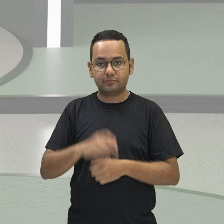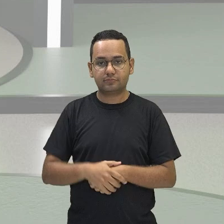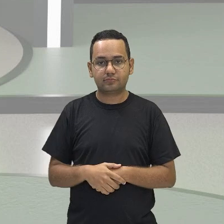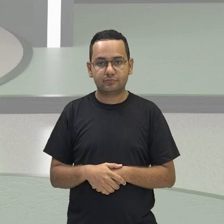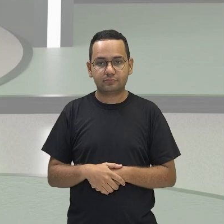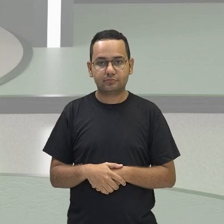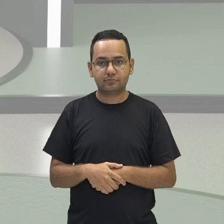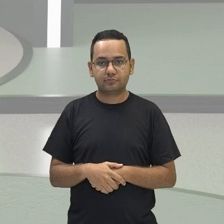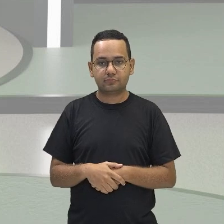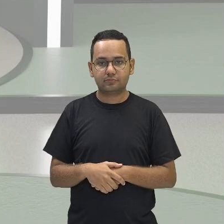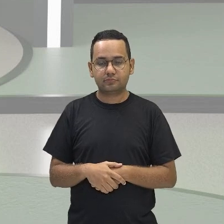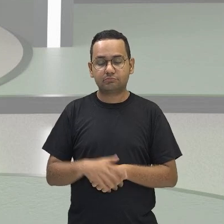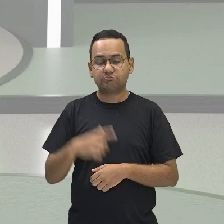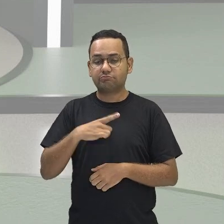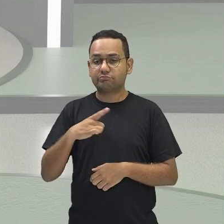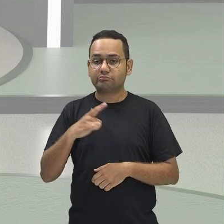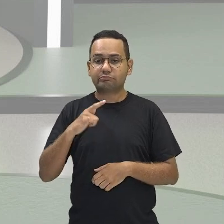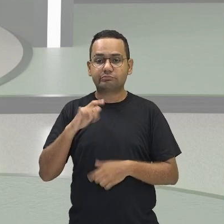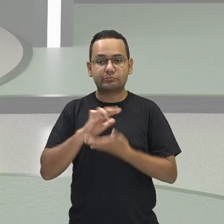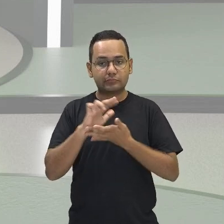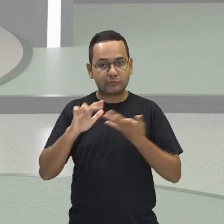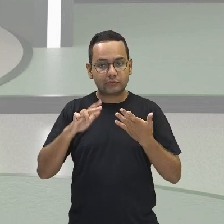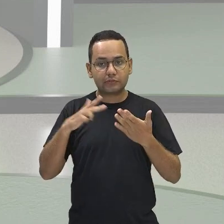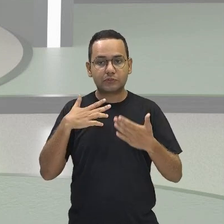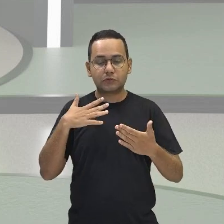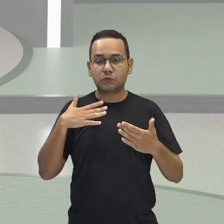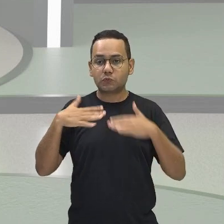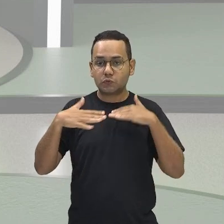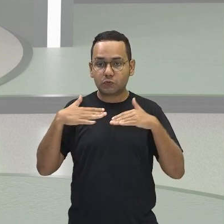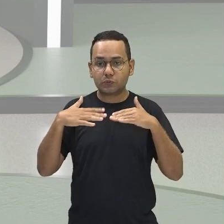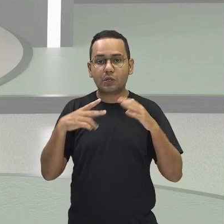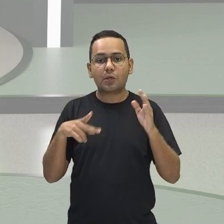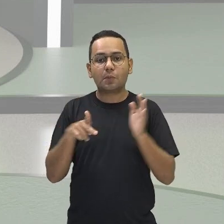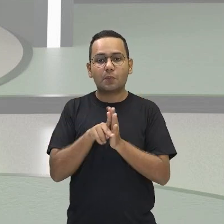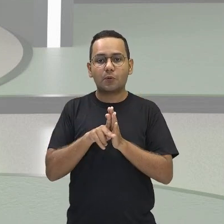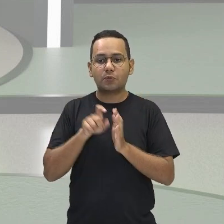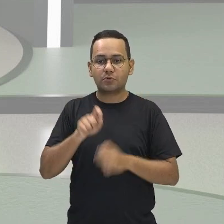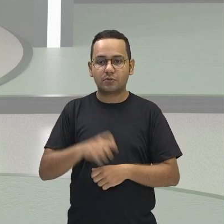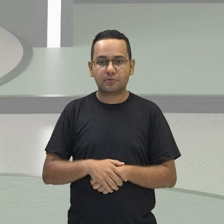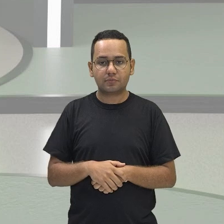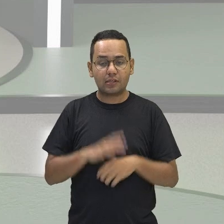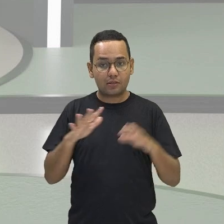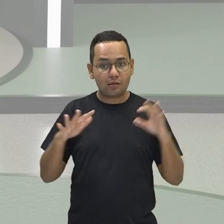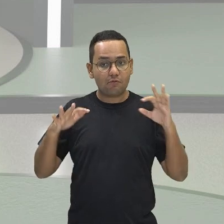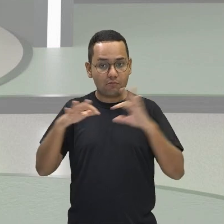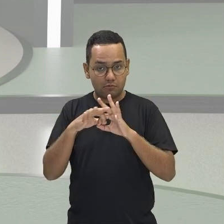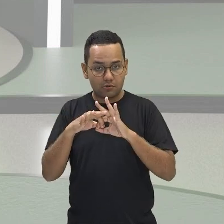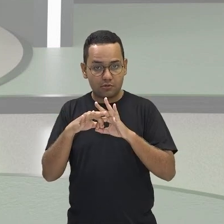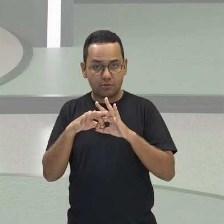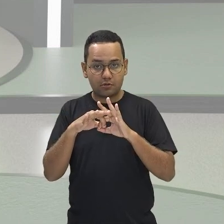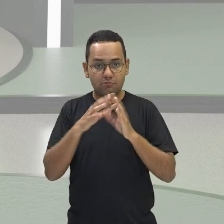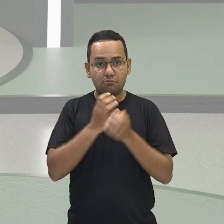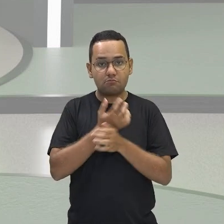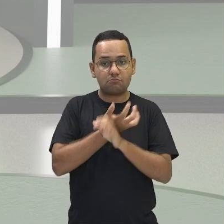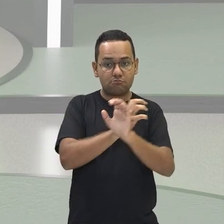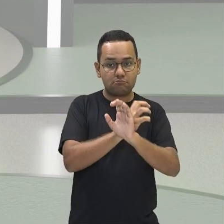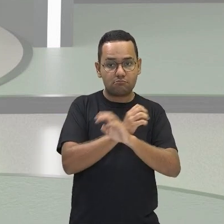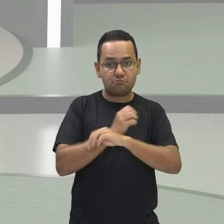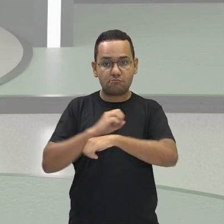os movimentos que realizamos do trabalho em conjunto do nosso